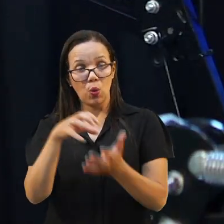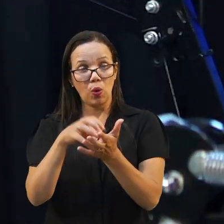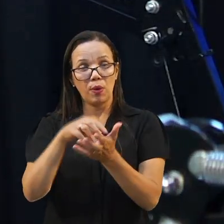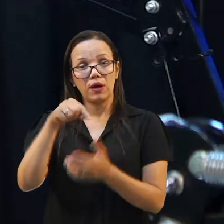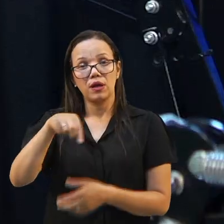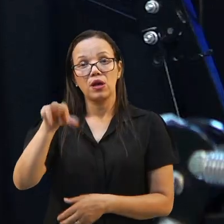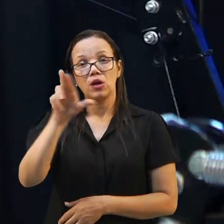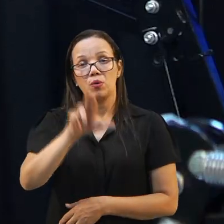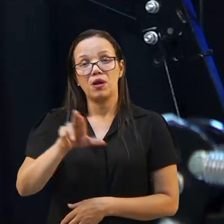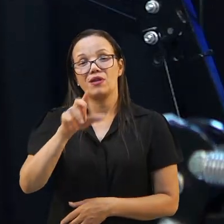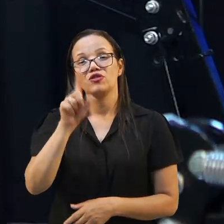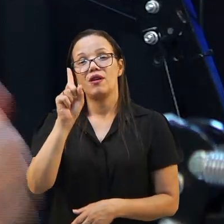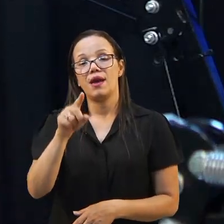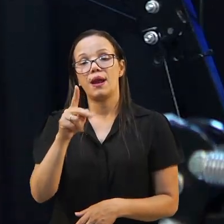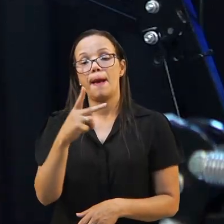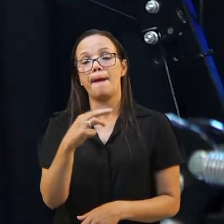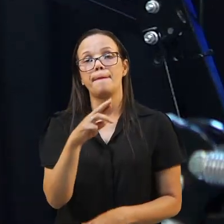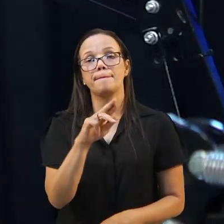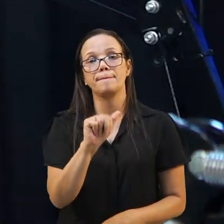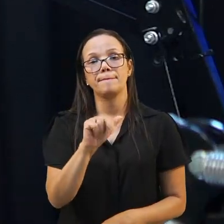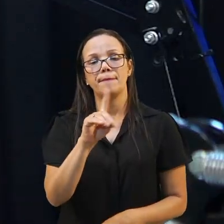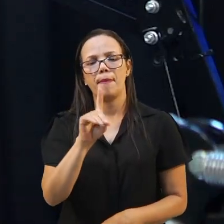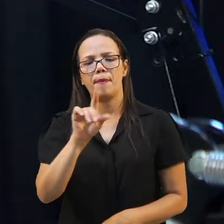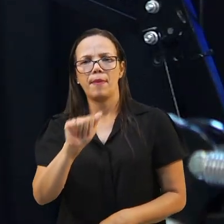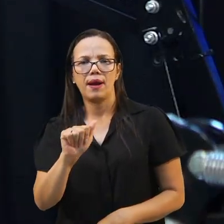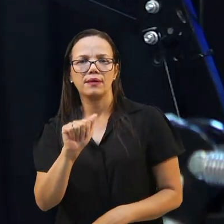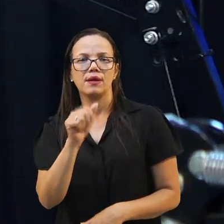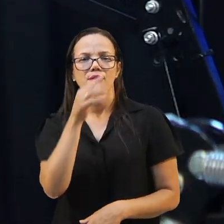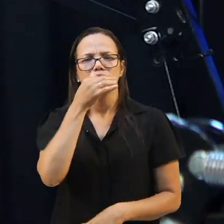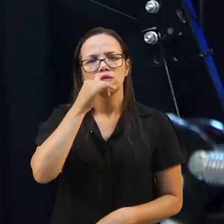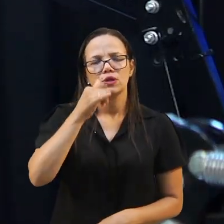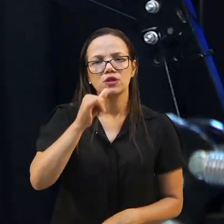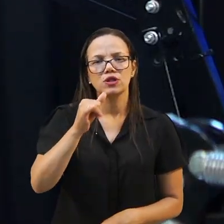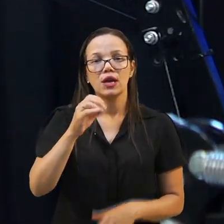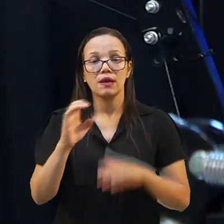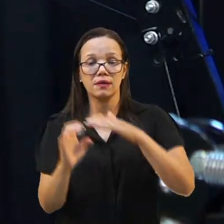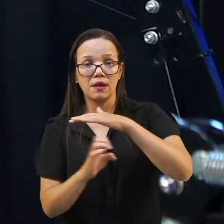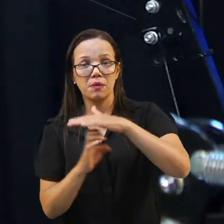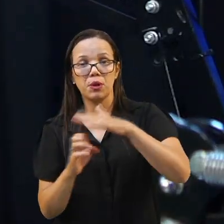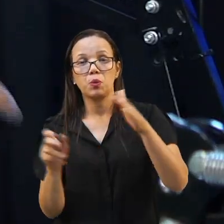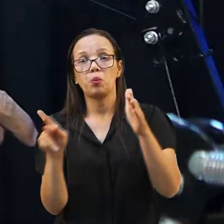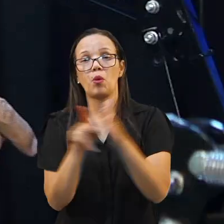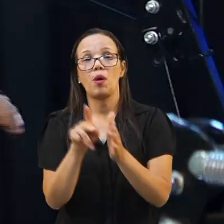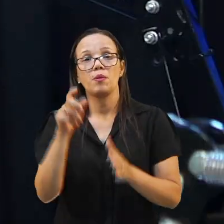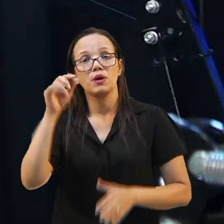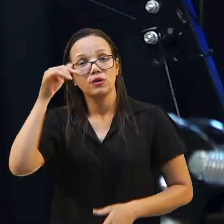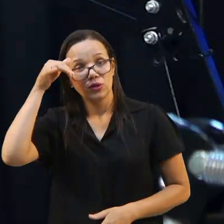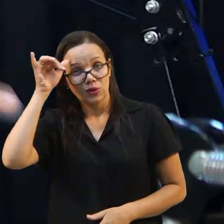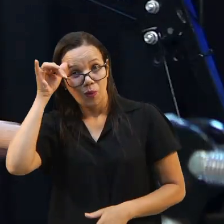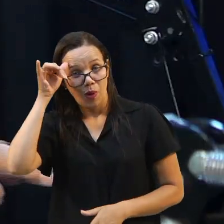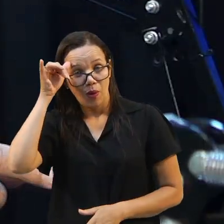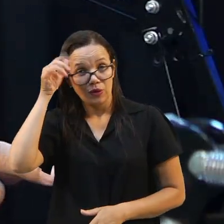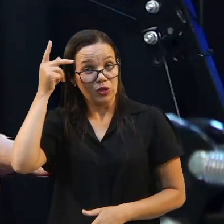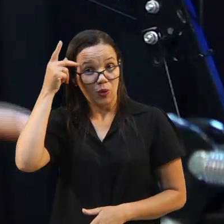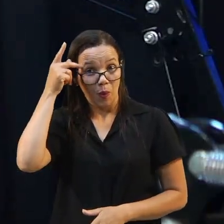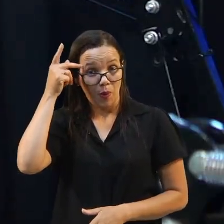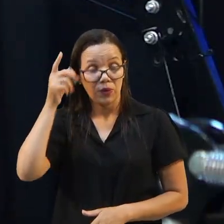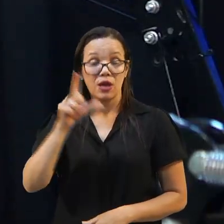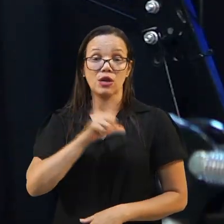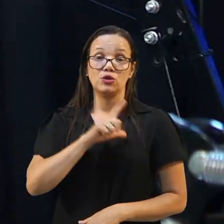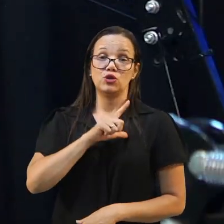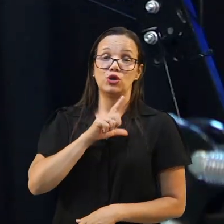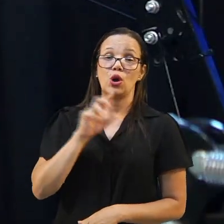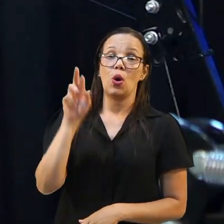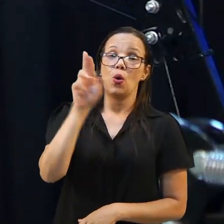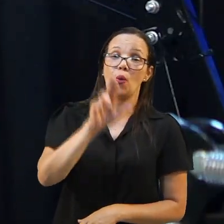de Energia, que era dessa empresa de São Paulo. Eles tinham Uberlândia, Porto Ferreira